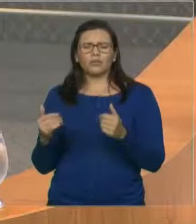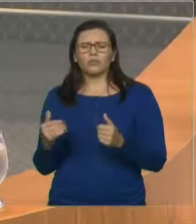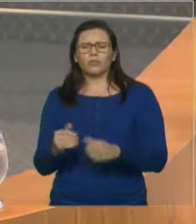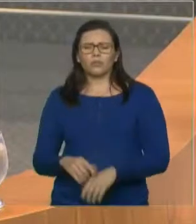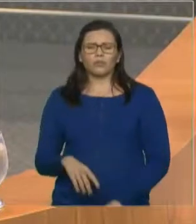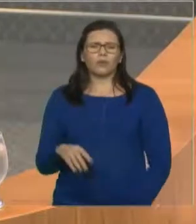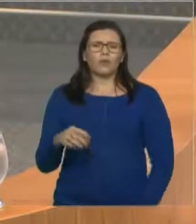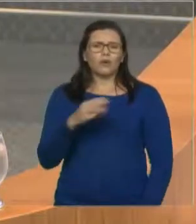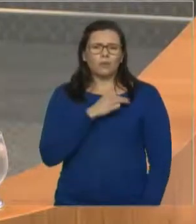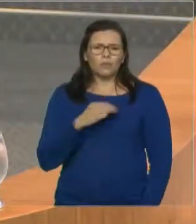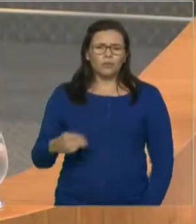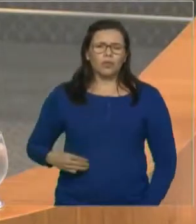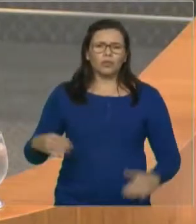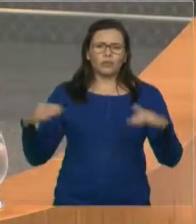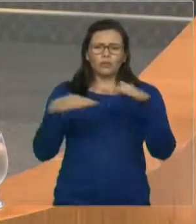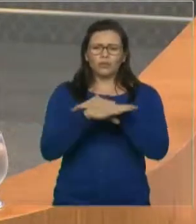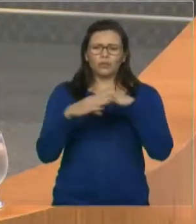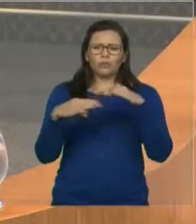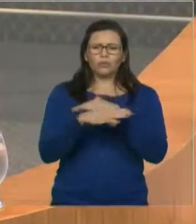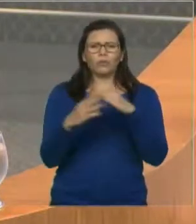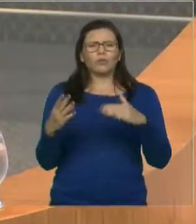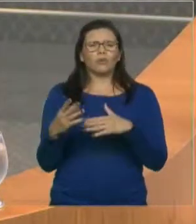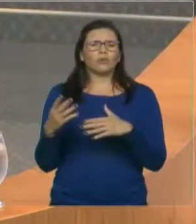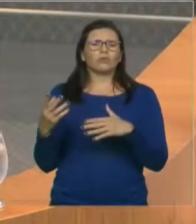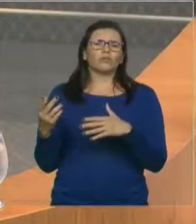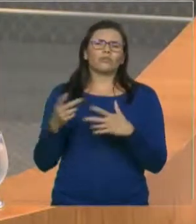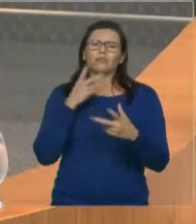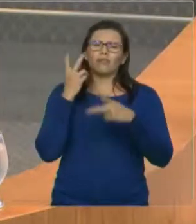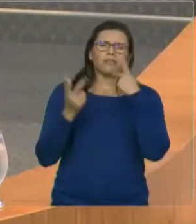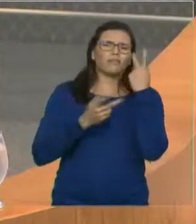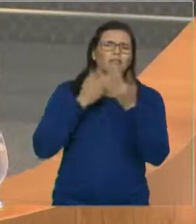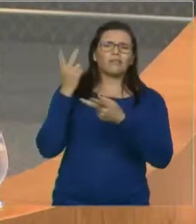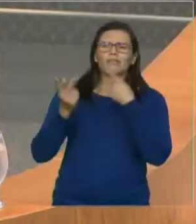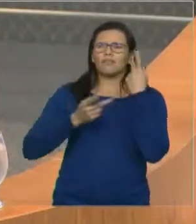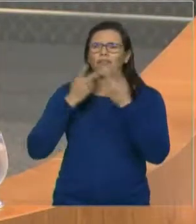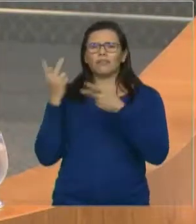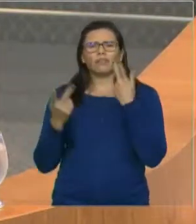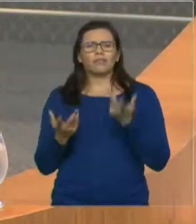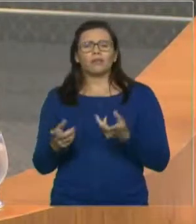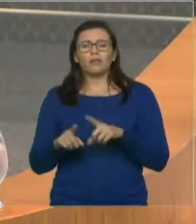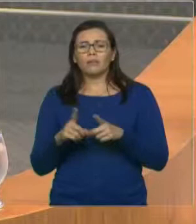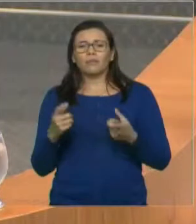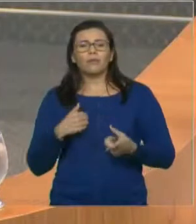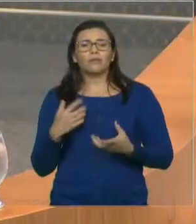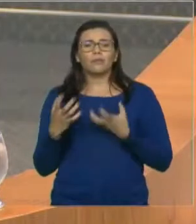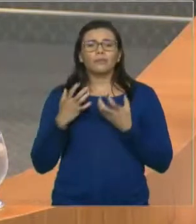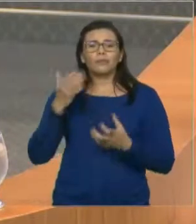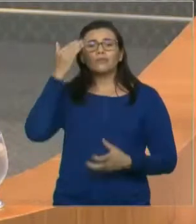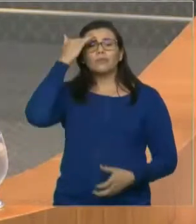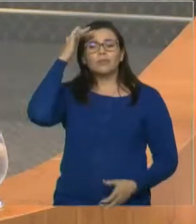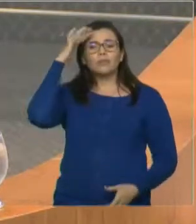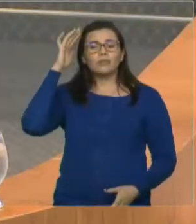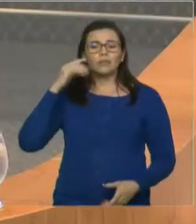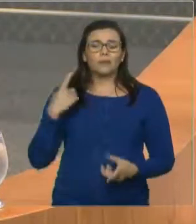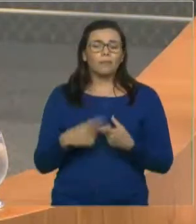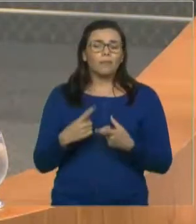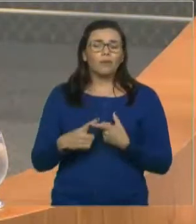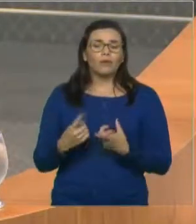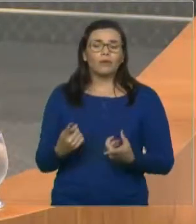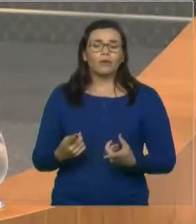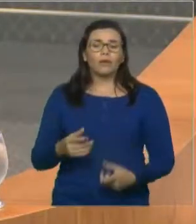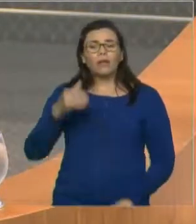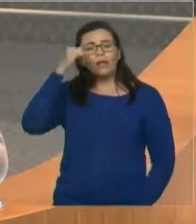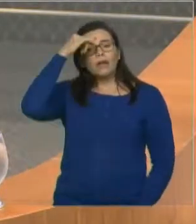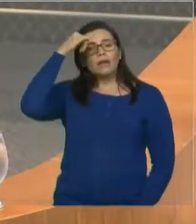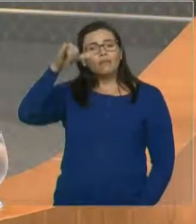Ministério dos Transportes, inventou bem um monte de desculpa. Eu quero entender por que ele está evitando